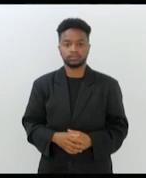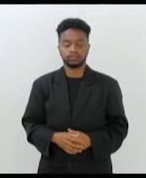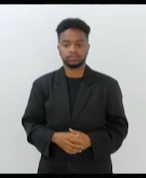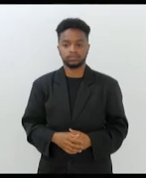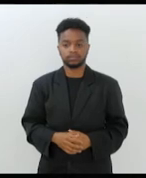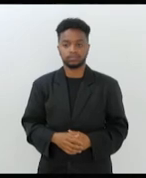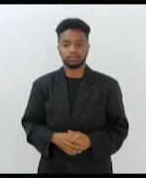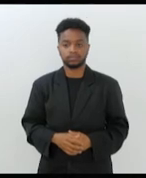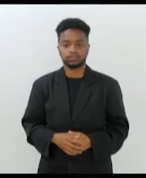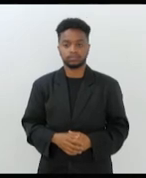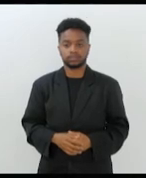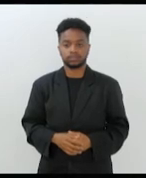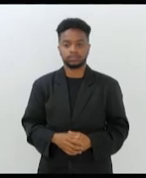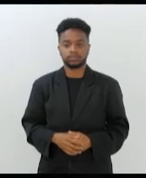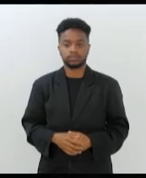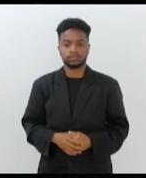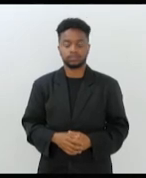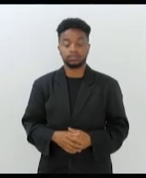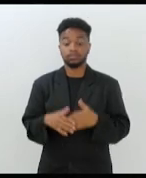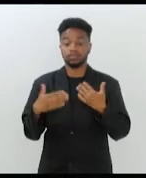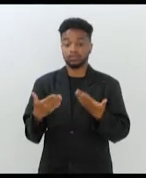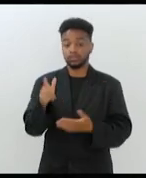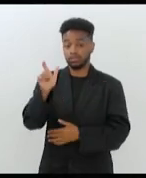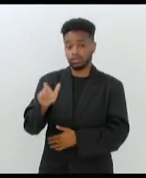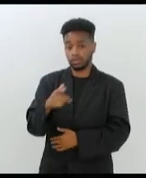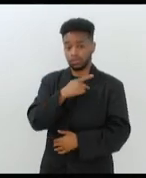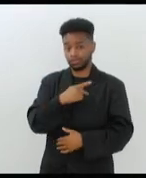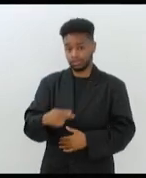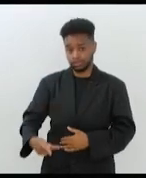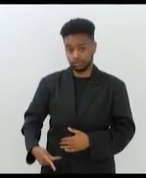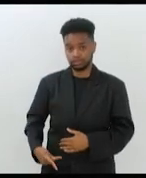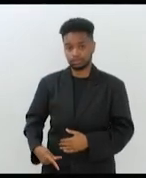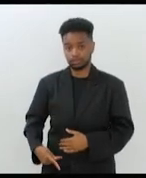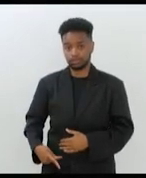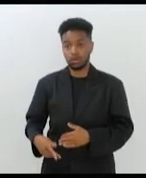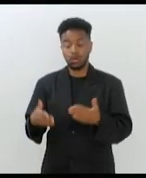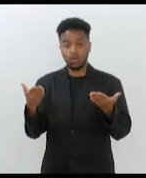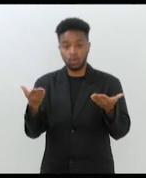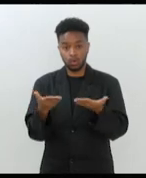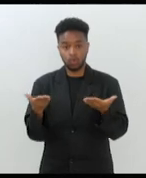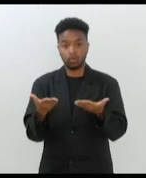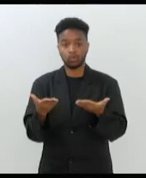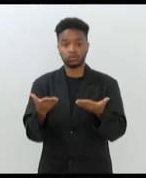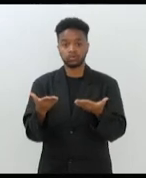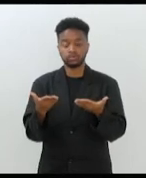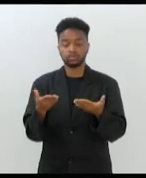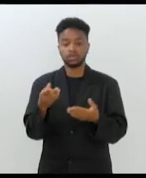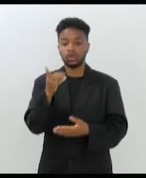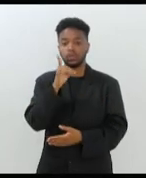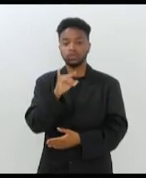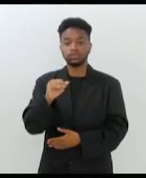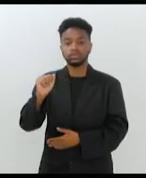auditivos. Senhor presidente, hoje é o Dia